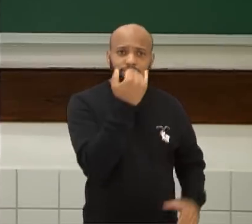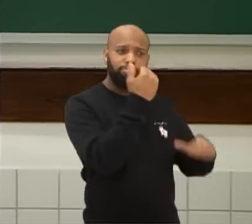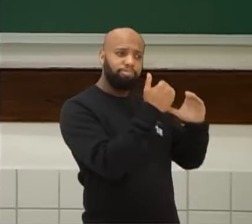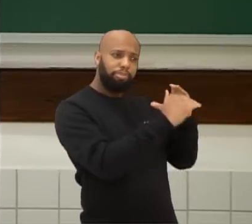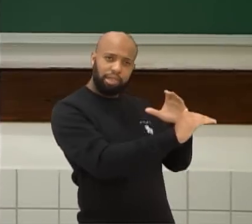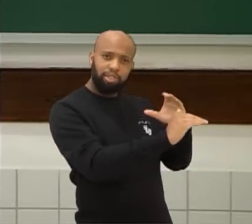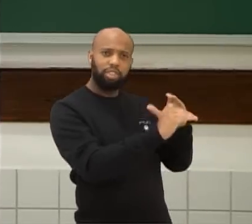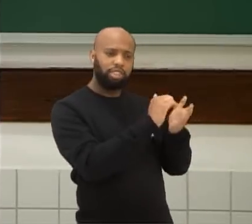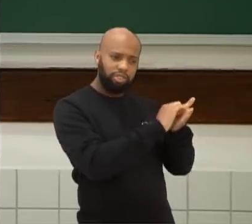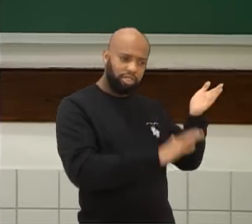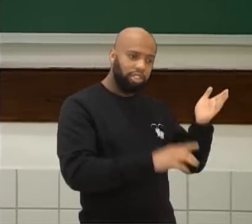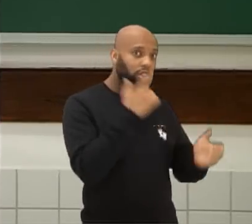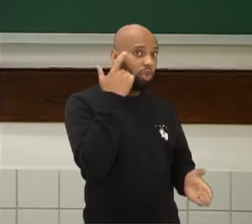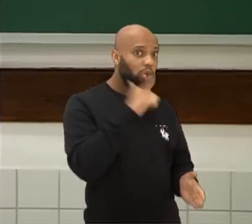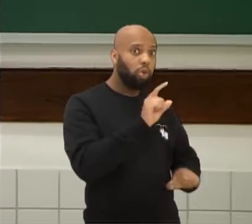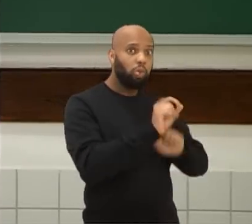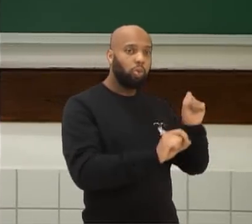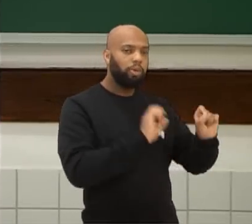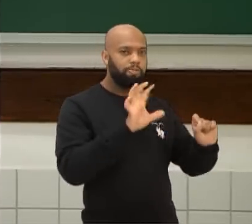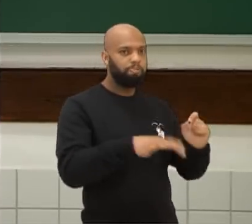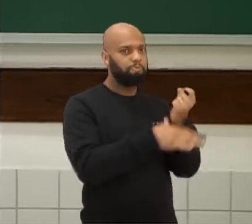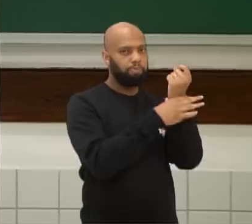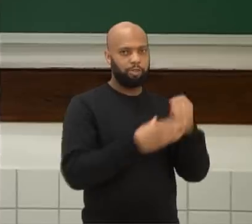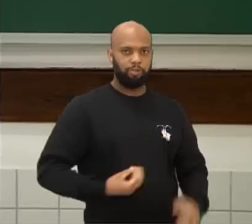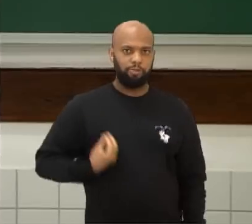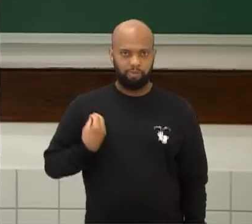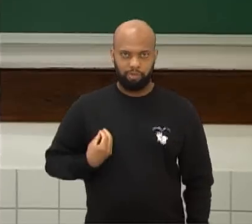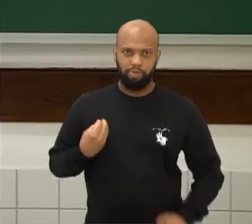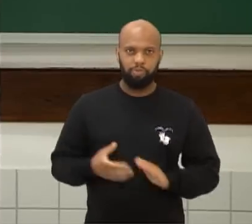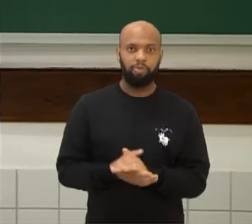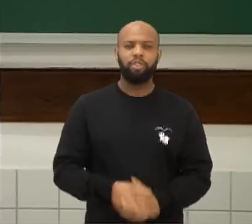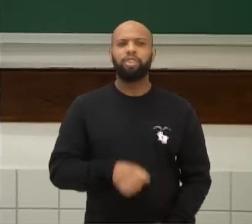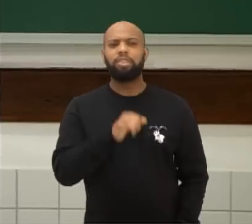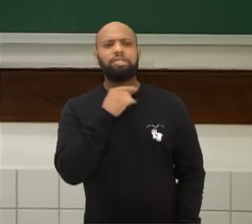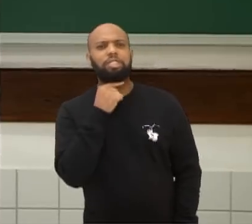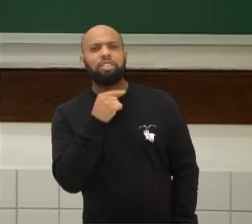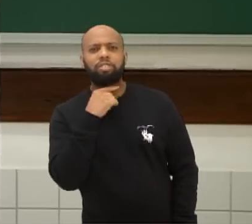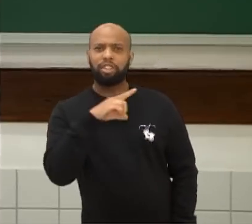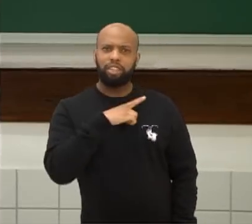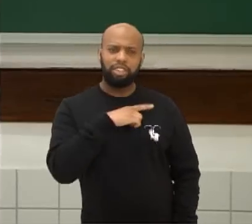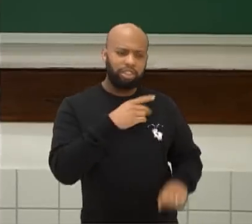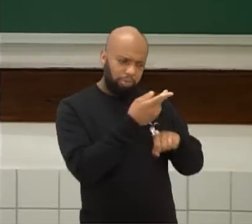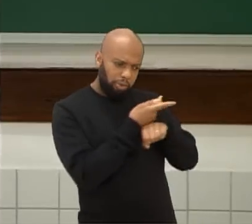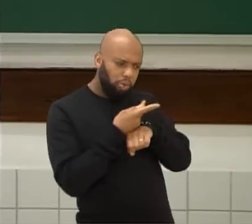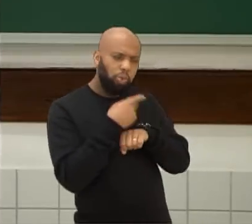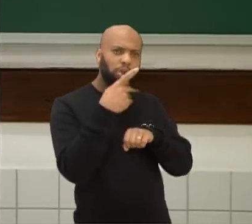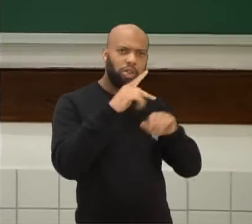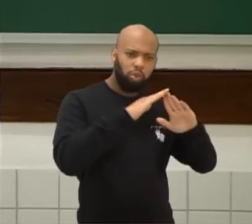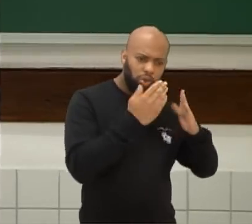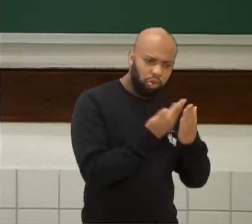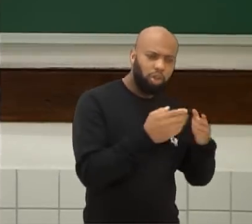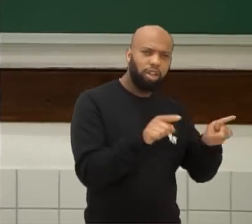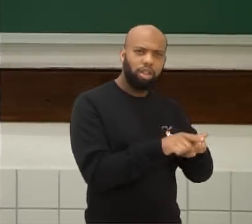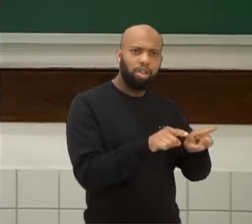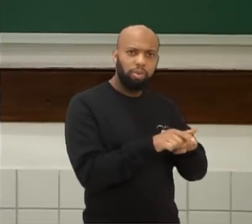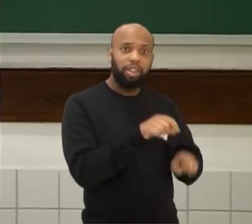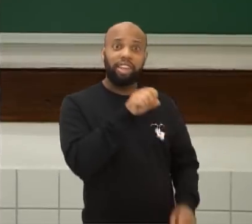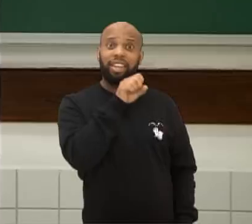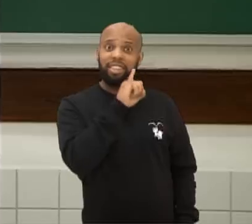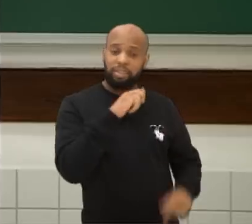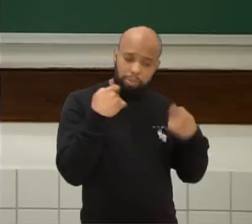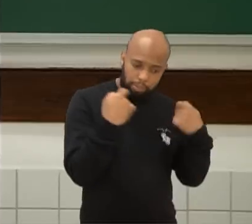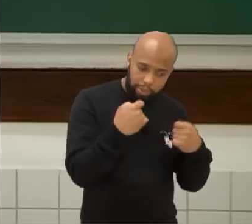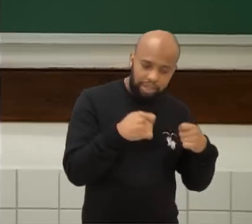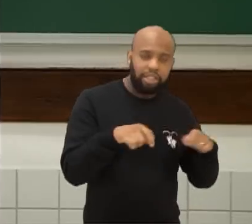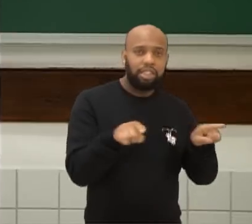enviarem e terem presença, ok? Qualquer probleminha, procurem a escola de vocês. Se for o